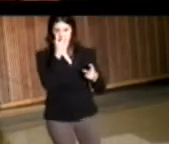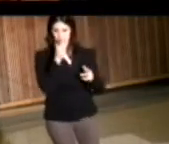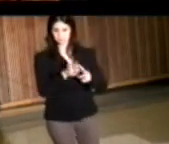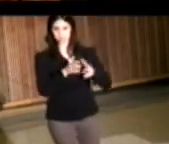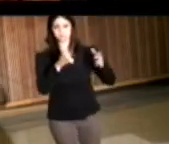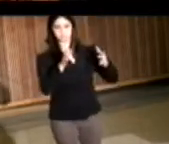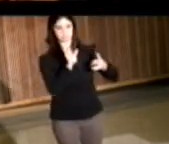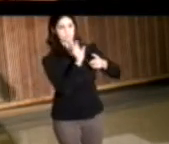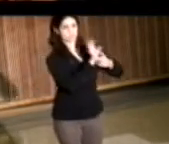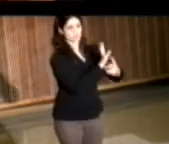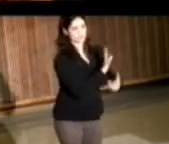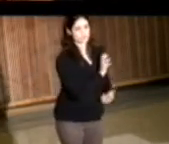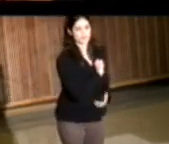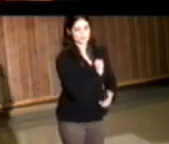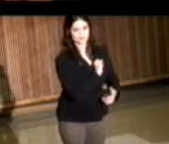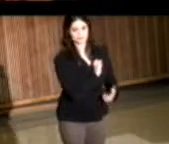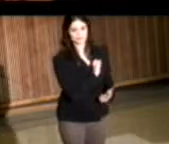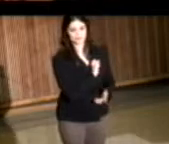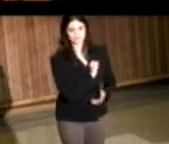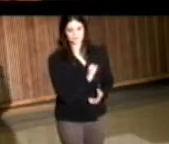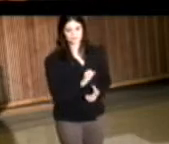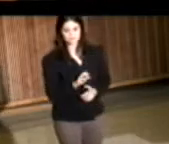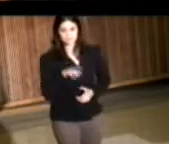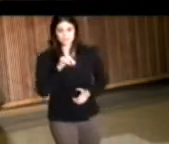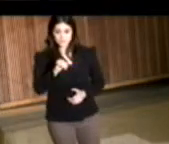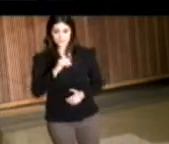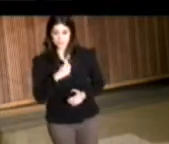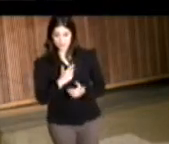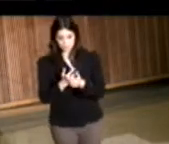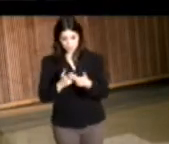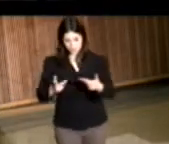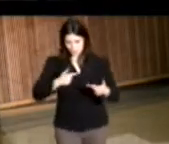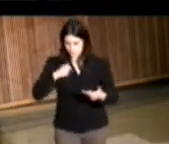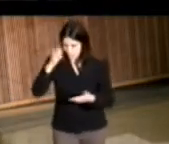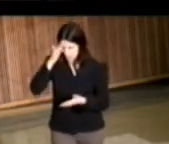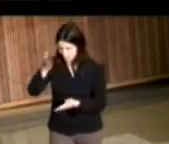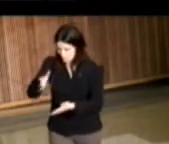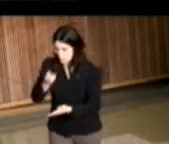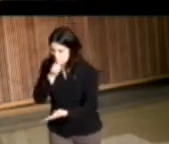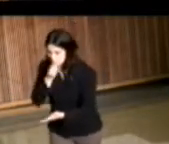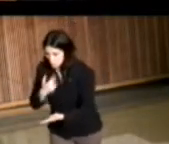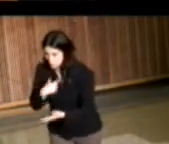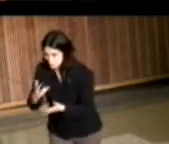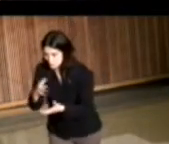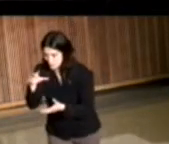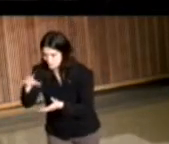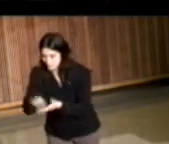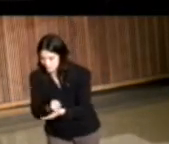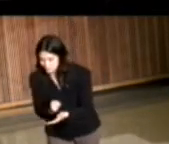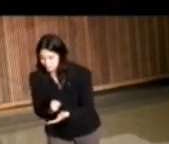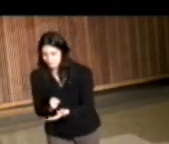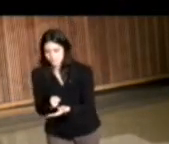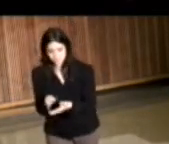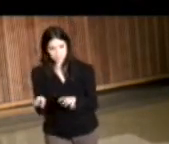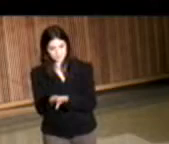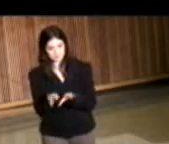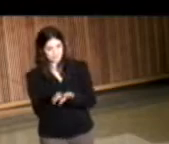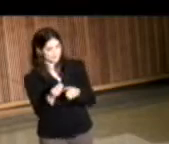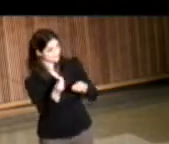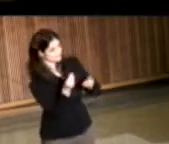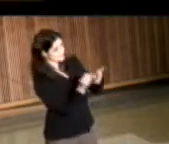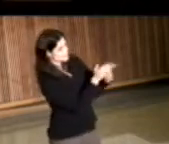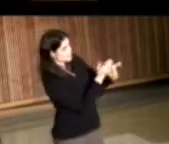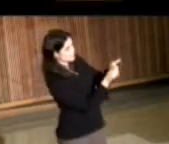você imagina que seria bom para a tua vida e que você divide com o outro. Então é tremendo, porque Deus